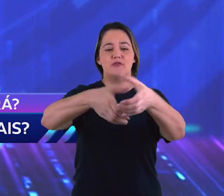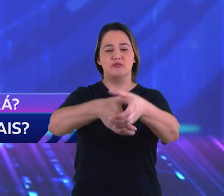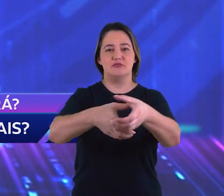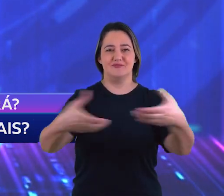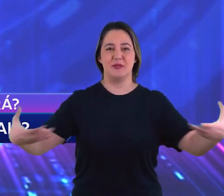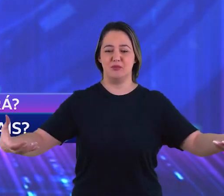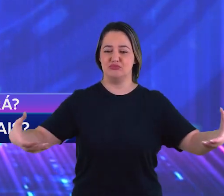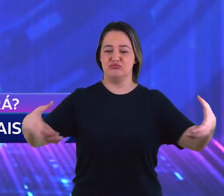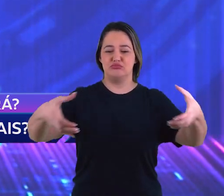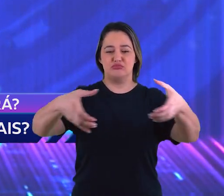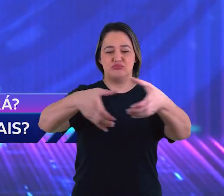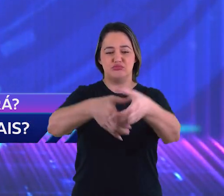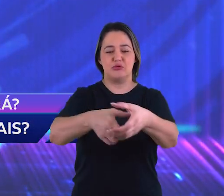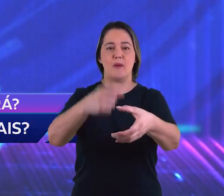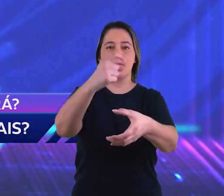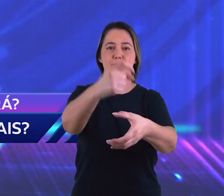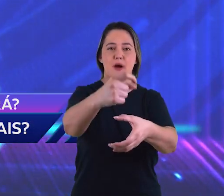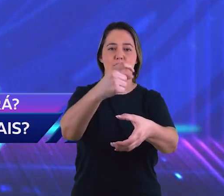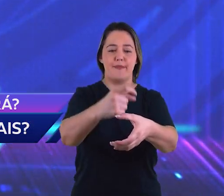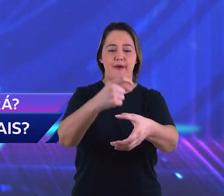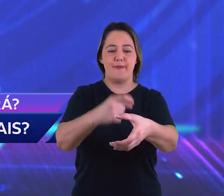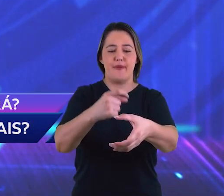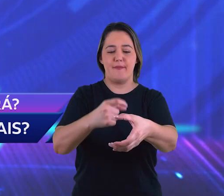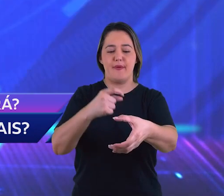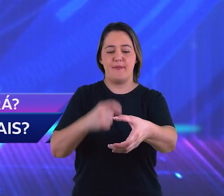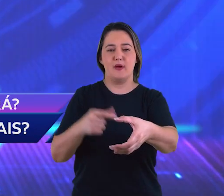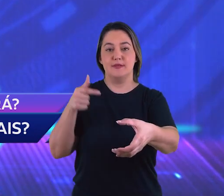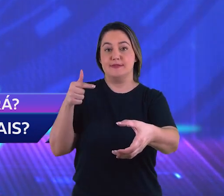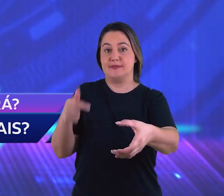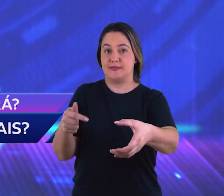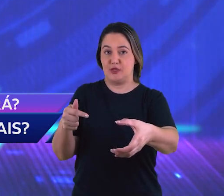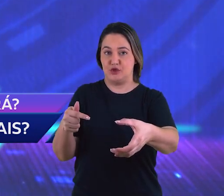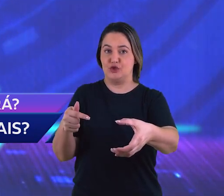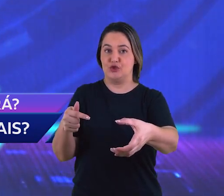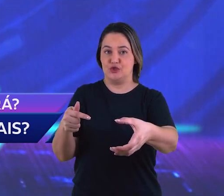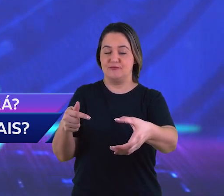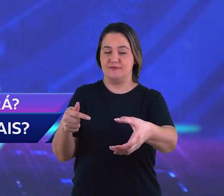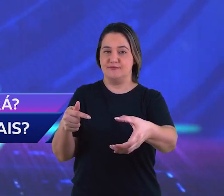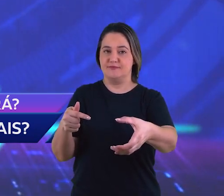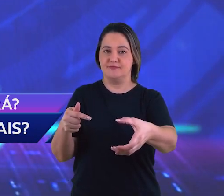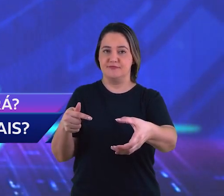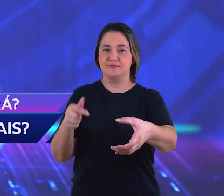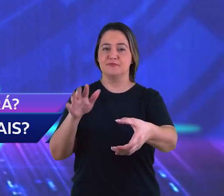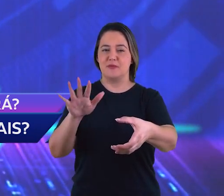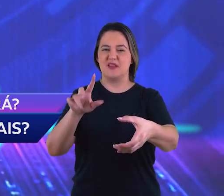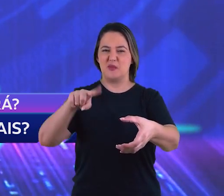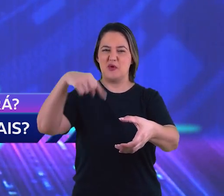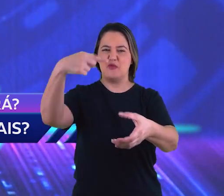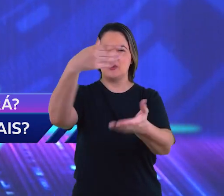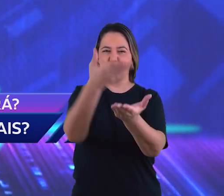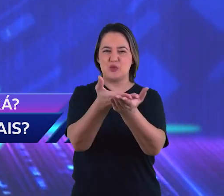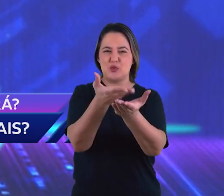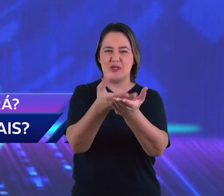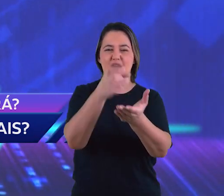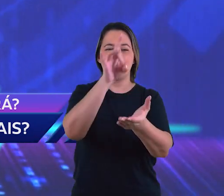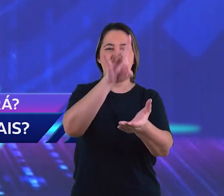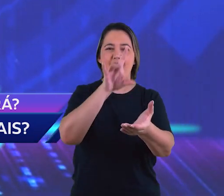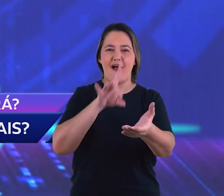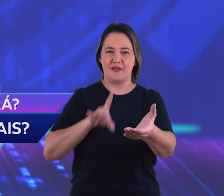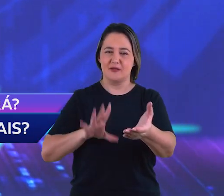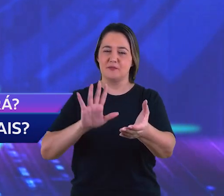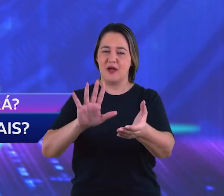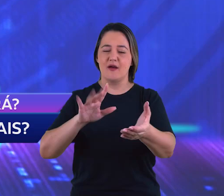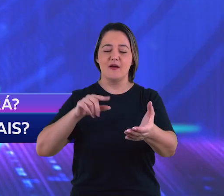estudar melhor sobre os 7 selos. Vamos entender cada um desses selos. Mas por agora, vamos nos concentrar na